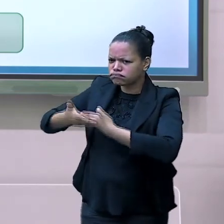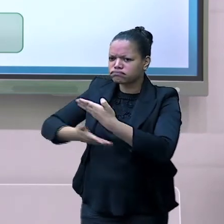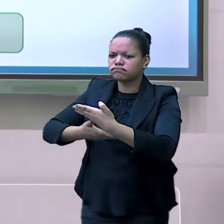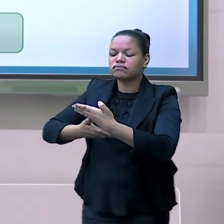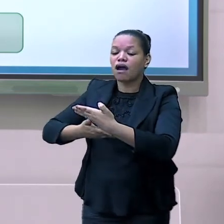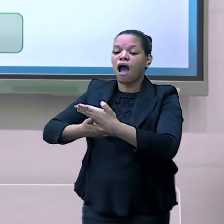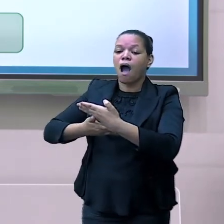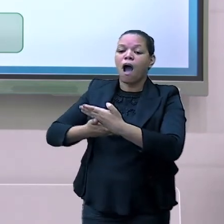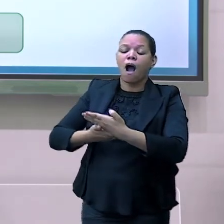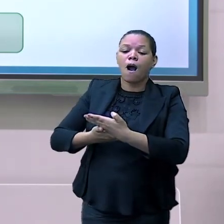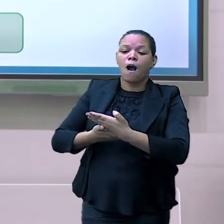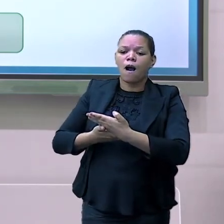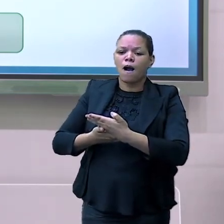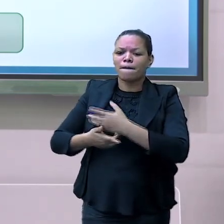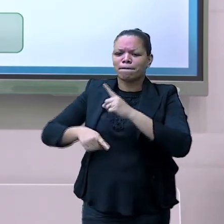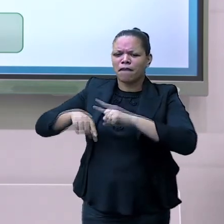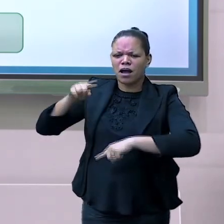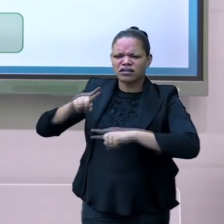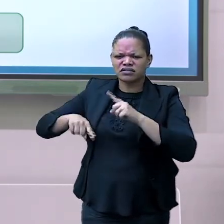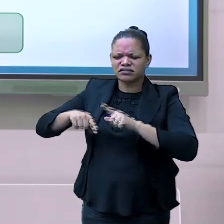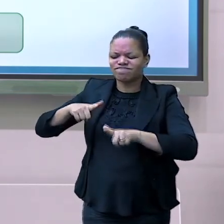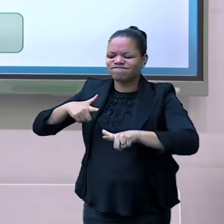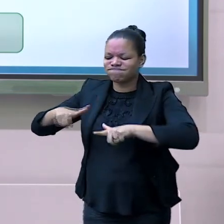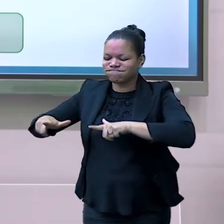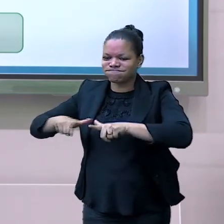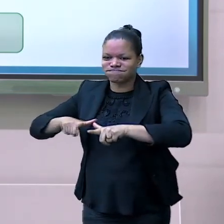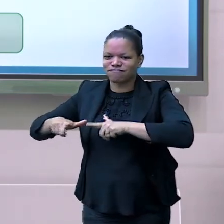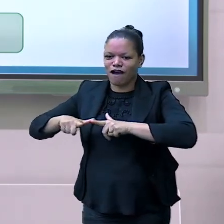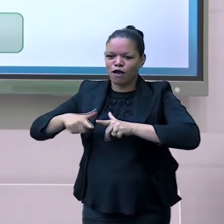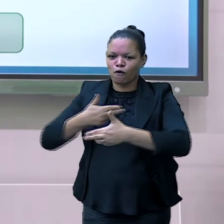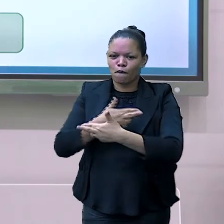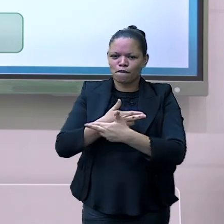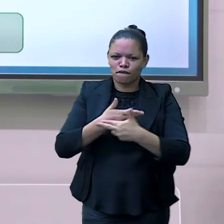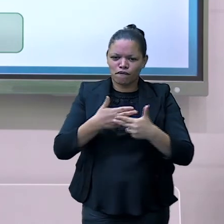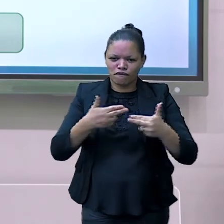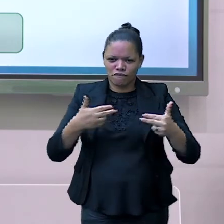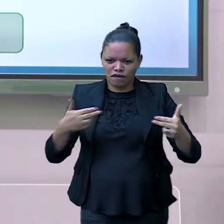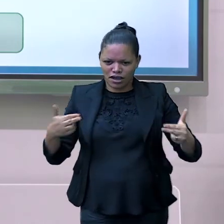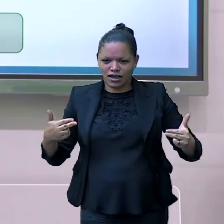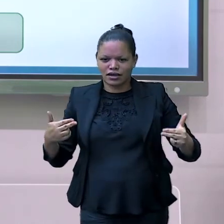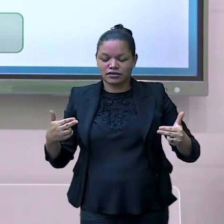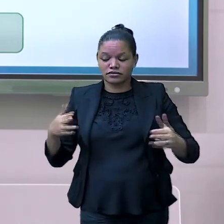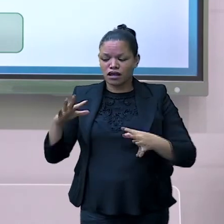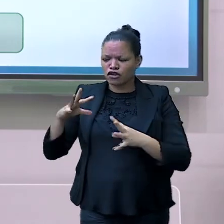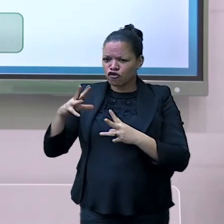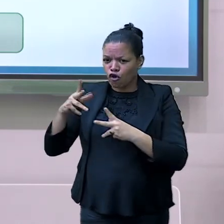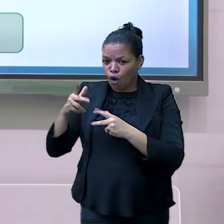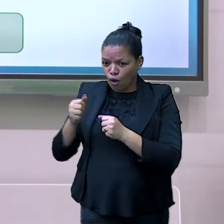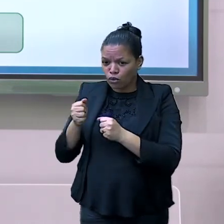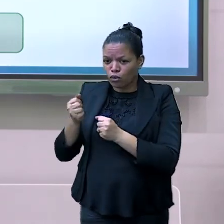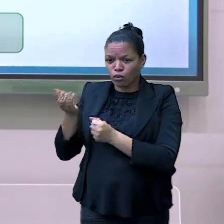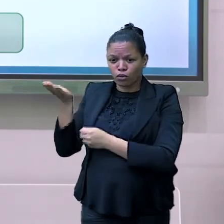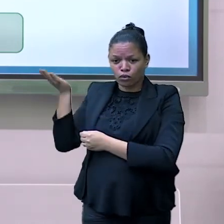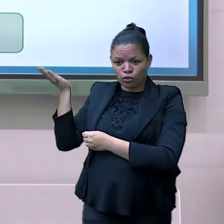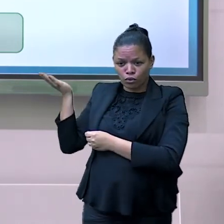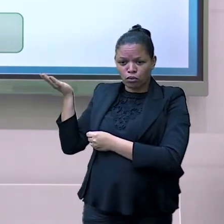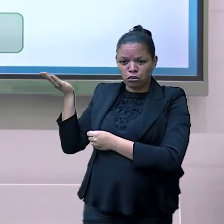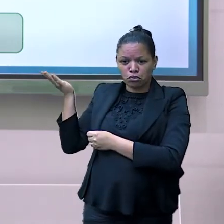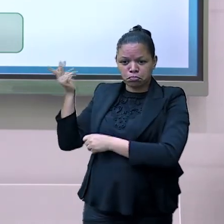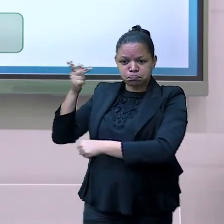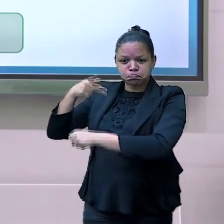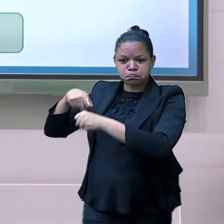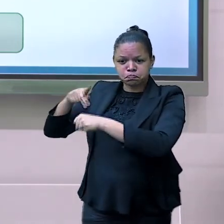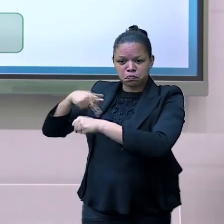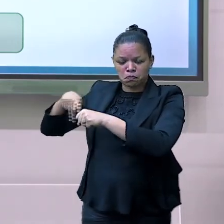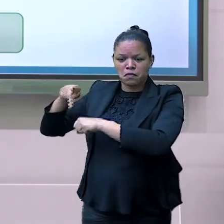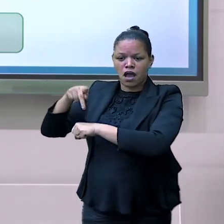Brasil. Então já agora vem o contrário, né? Todos esses países, eles de uma forma ou de outra importam para